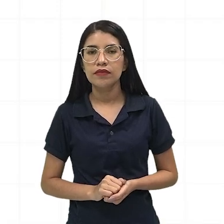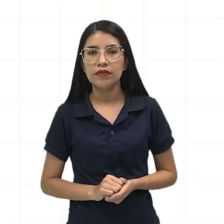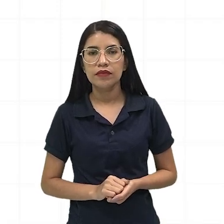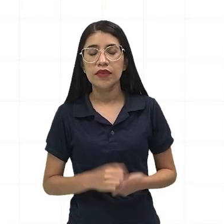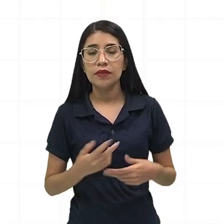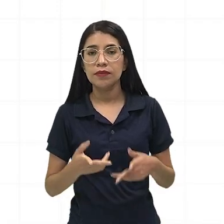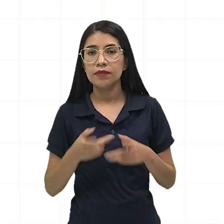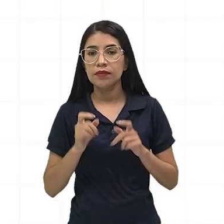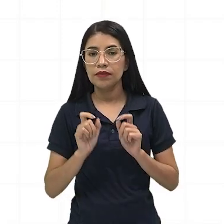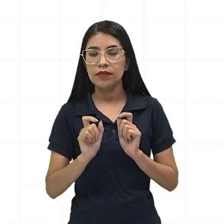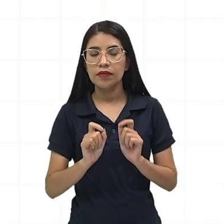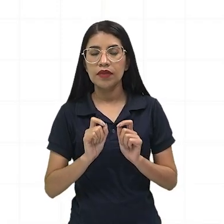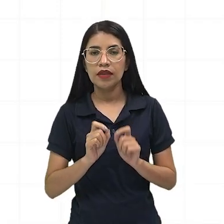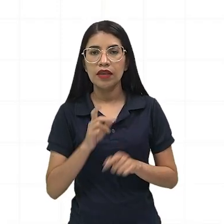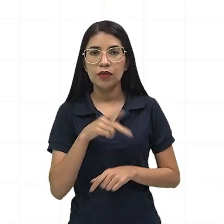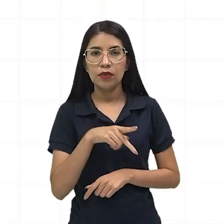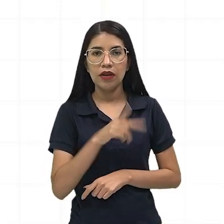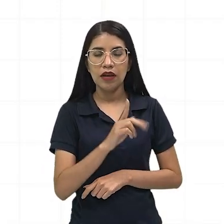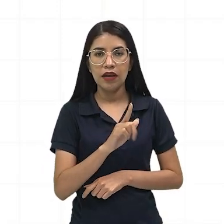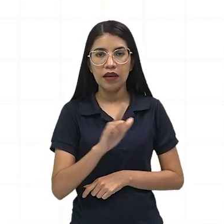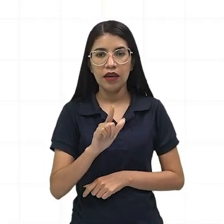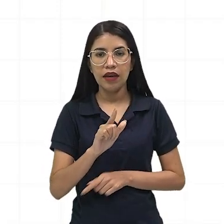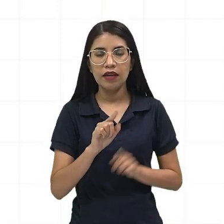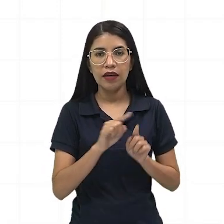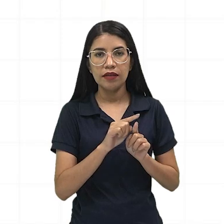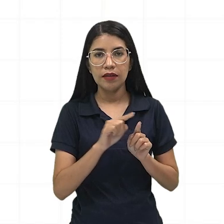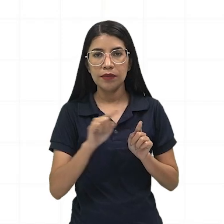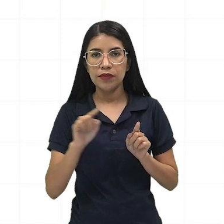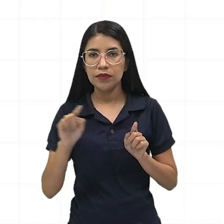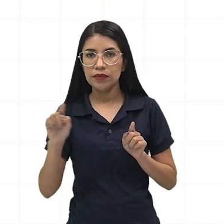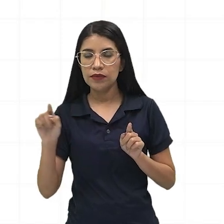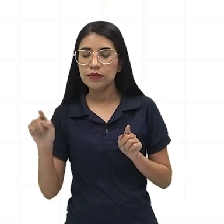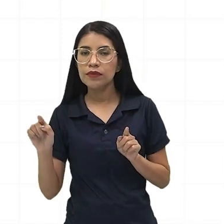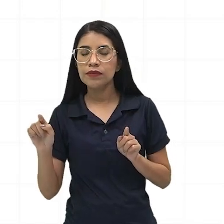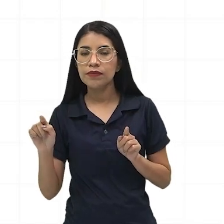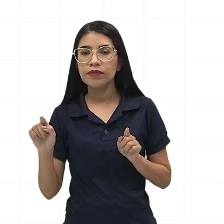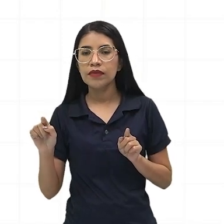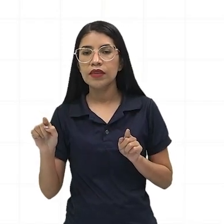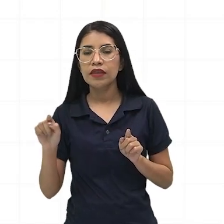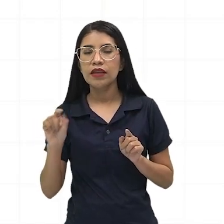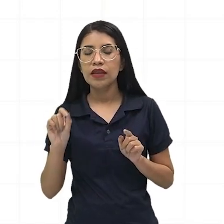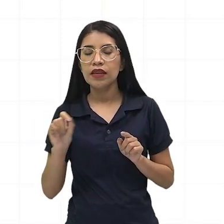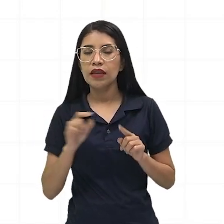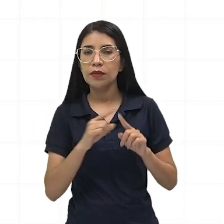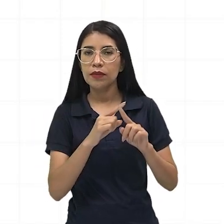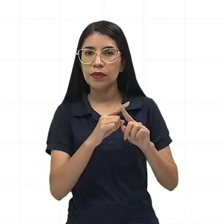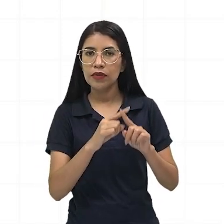que nós saindo aqui do quilolitro e indo para cá, nós estamos multiplicando.